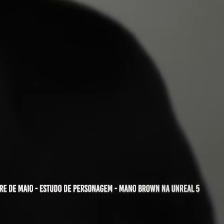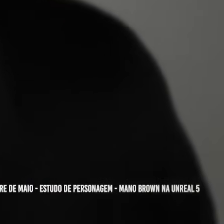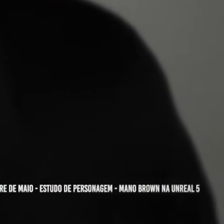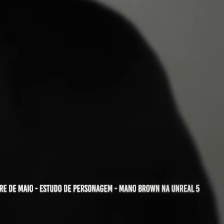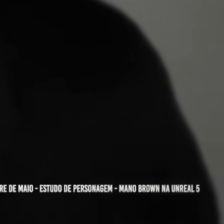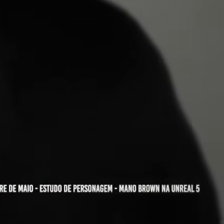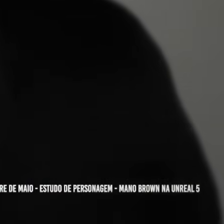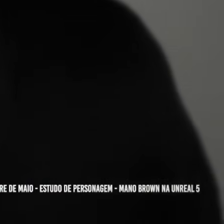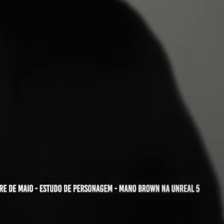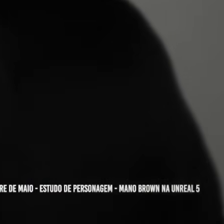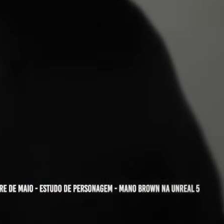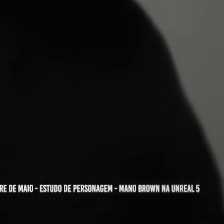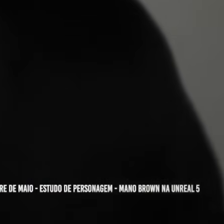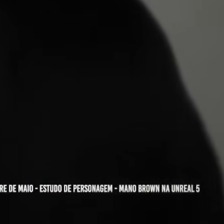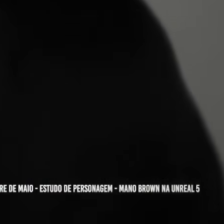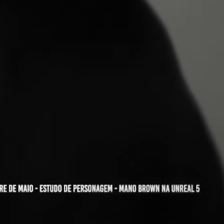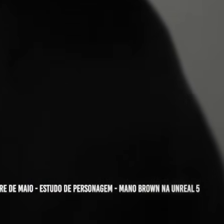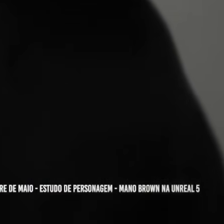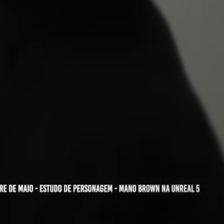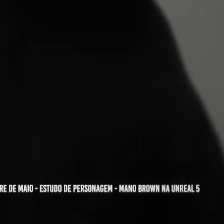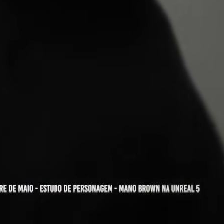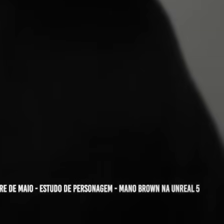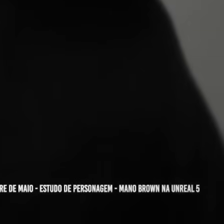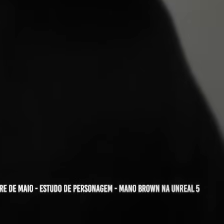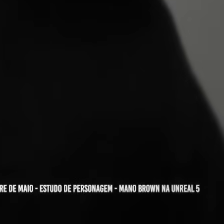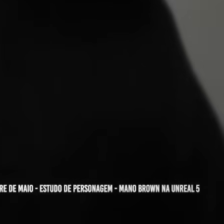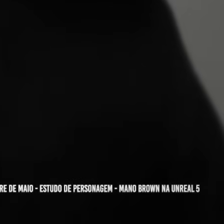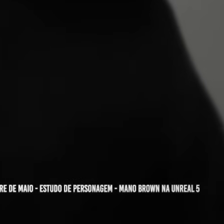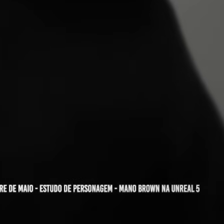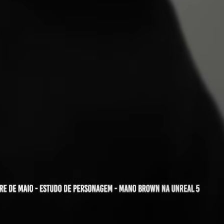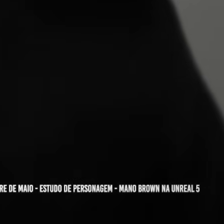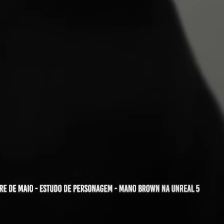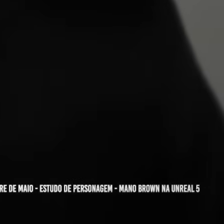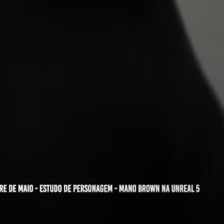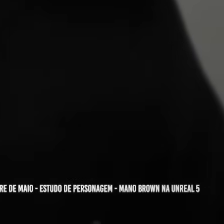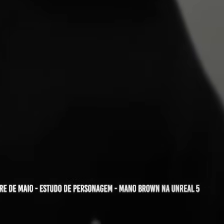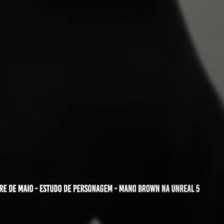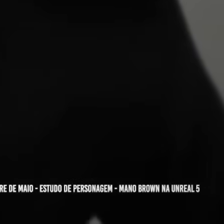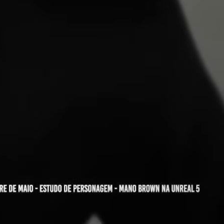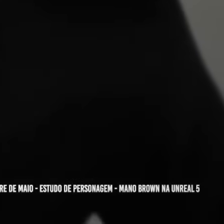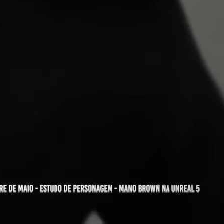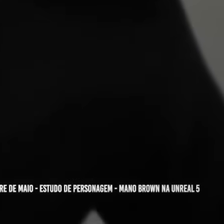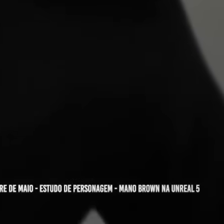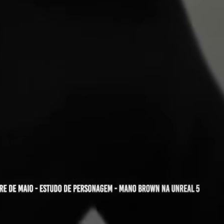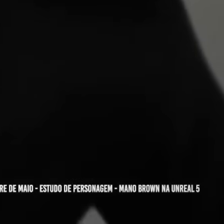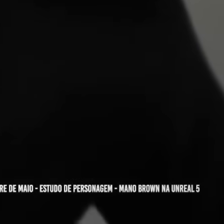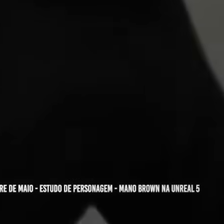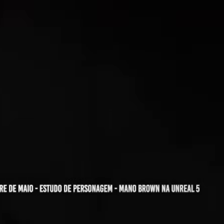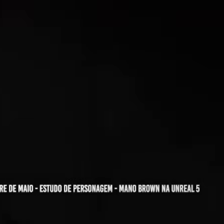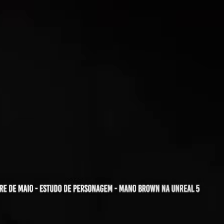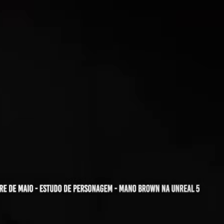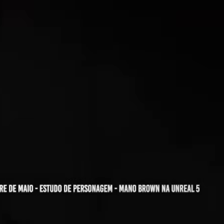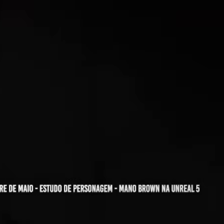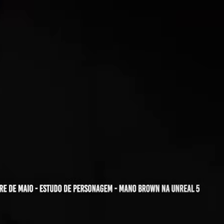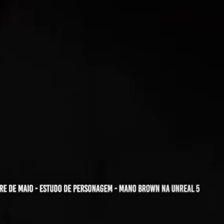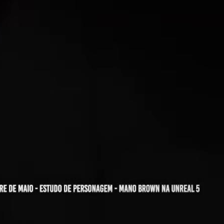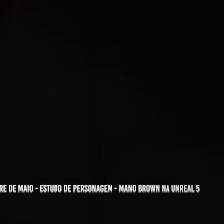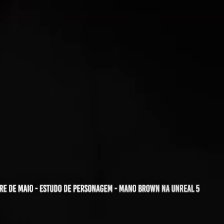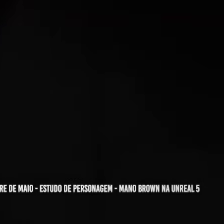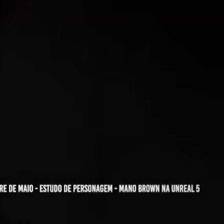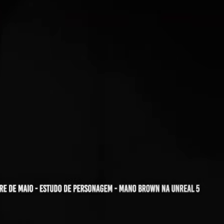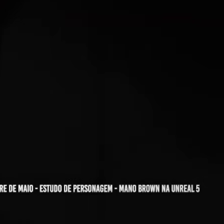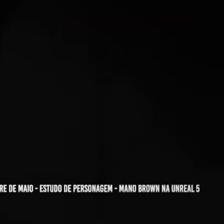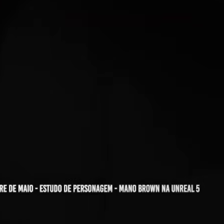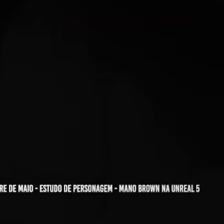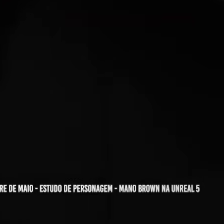corrompeu? Epa, pera lá, muita calma, ladrão. Cadê o espírito imortal do Capão? Lave o rosto nas águas